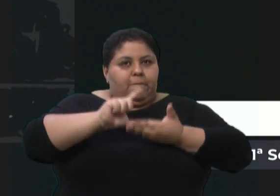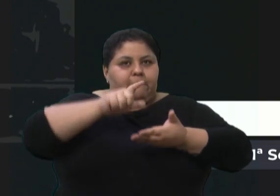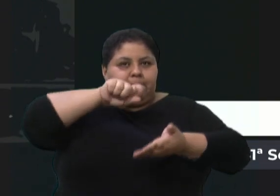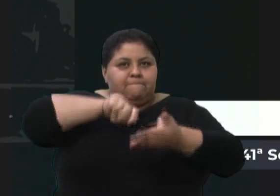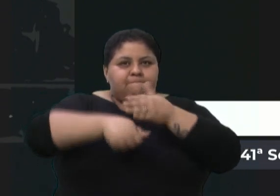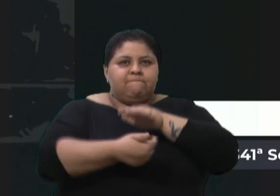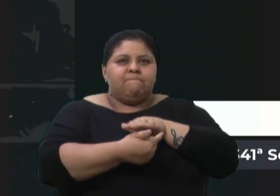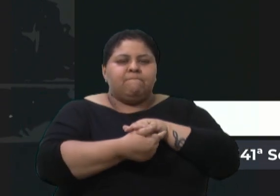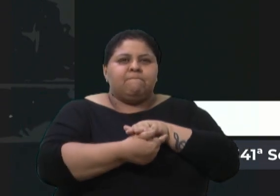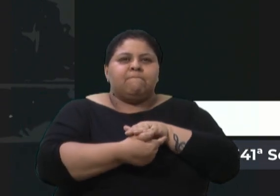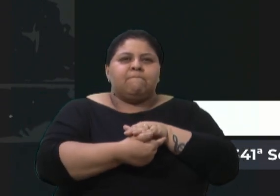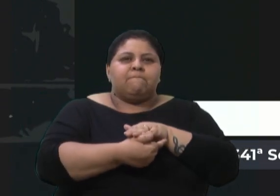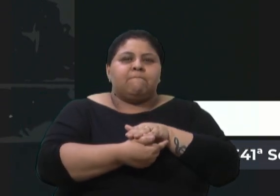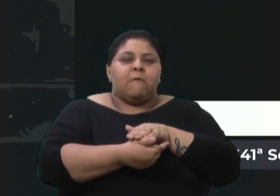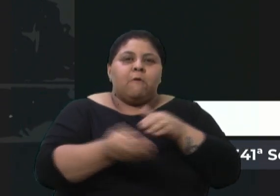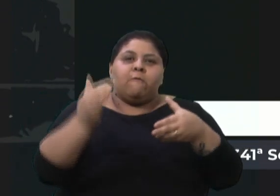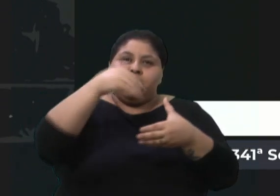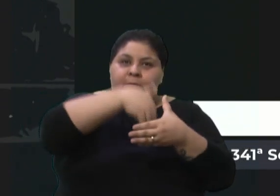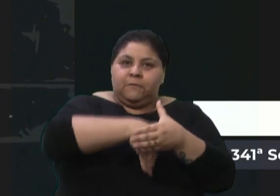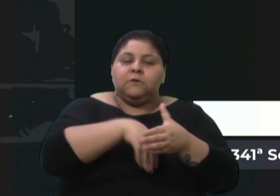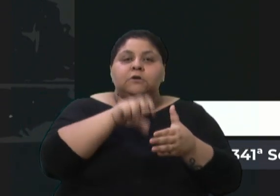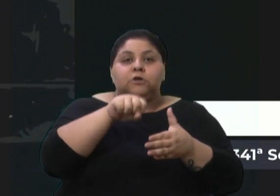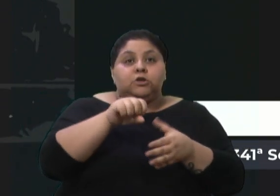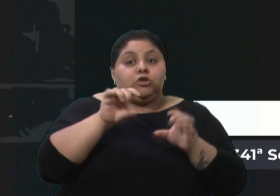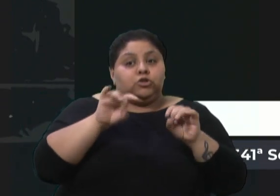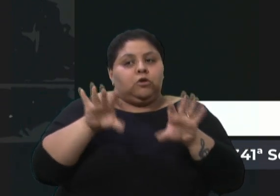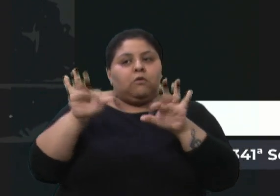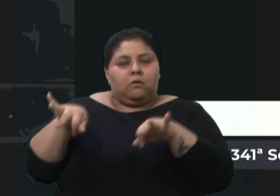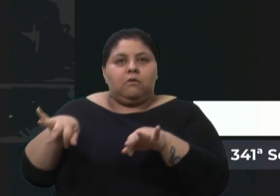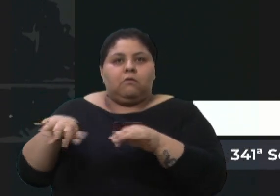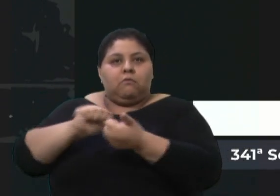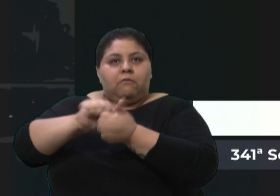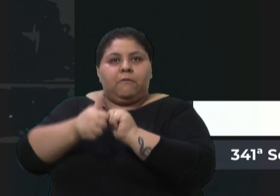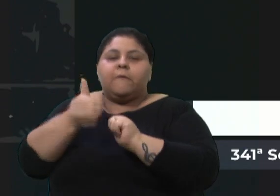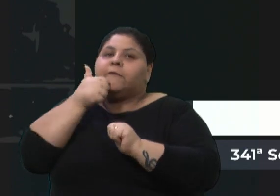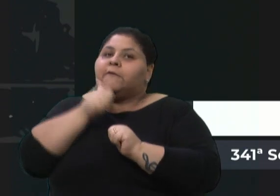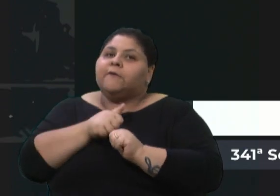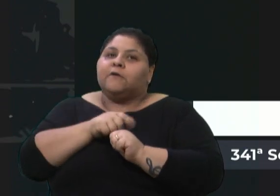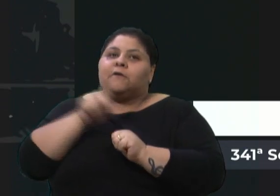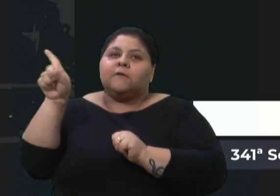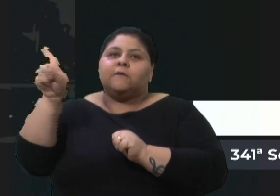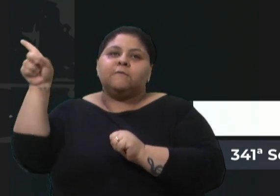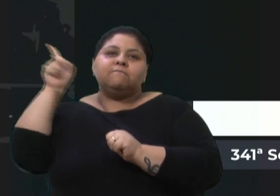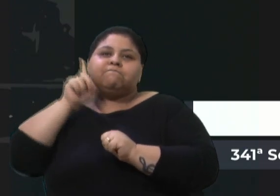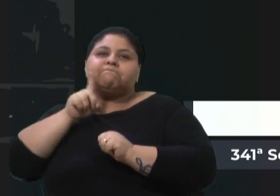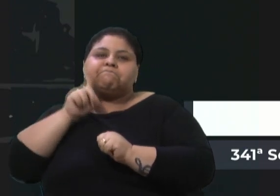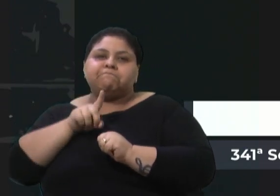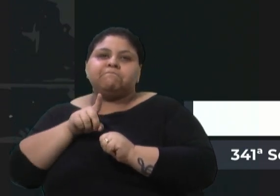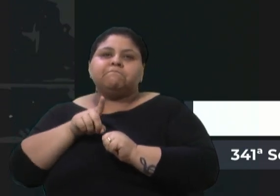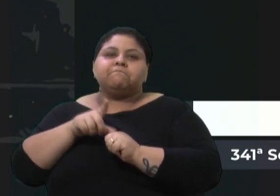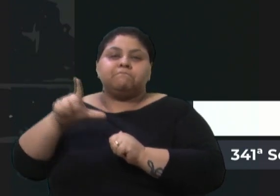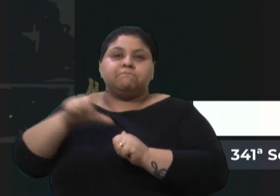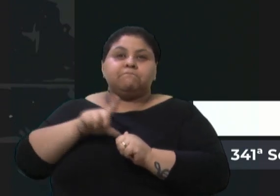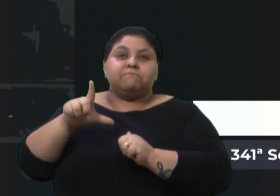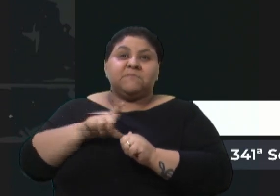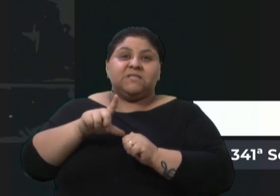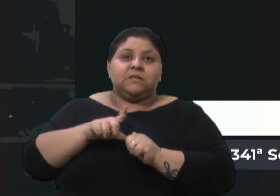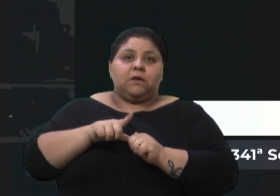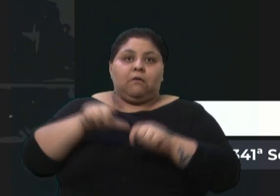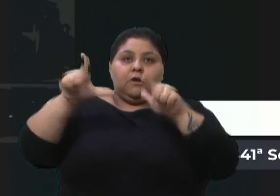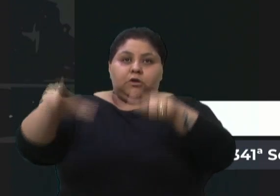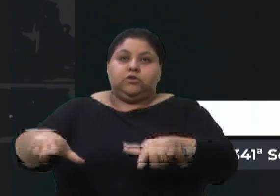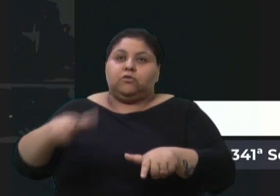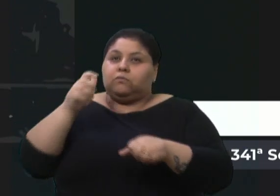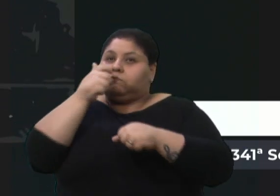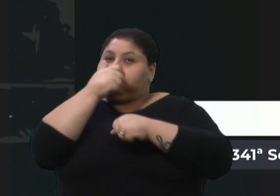oportunamente votarei sim. E só para concluir, futebol feminino nos Estados Unidos, quando tem jogo lá, lota as universidades,